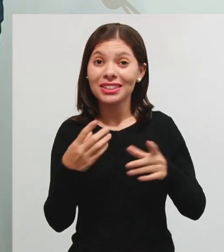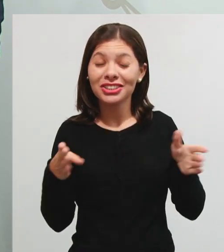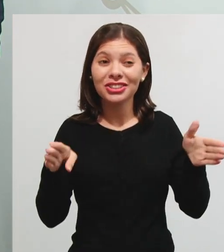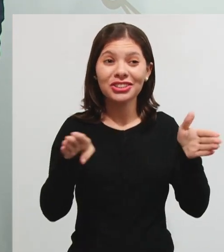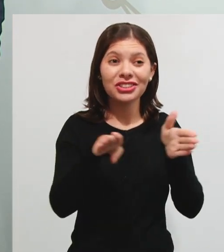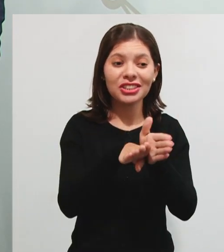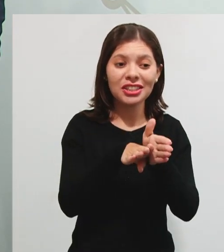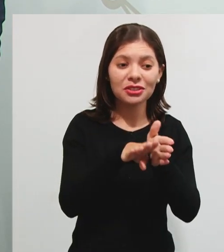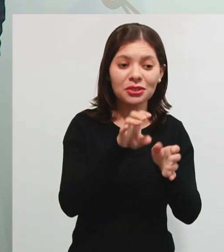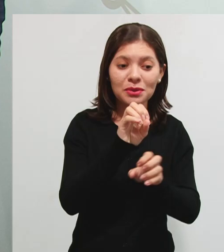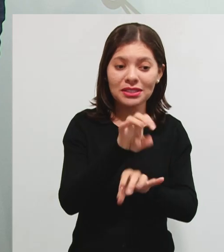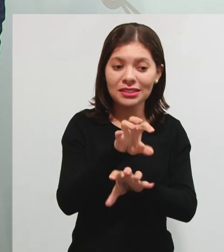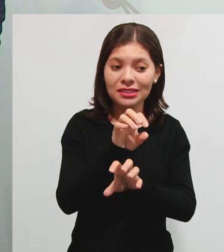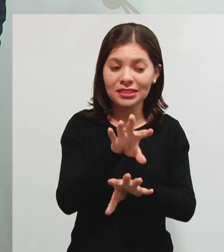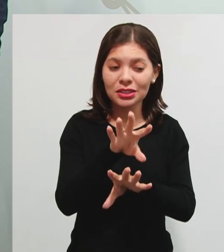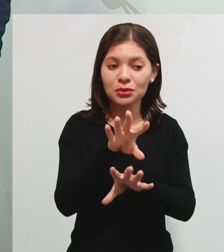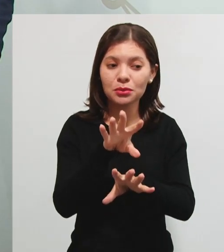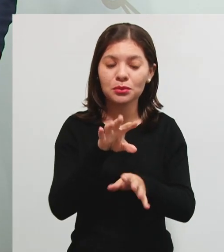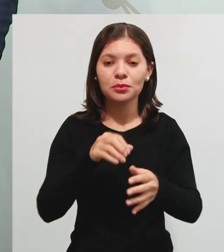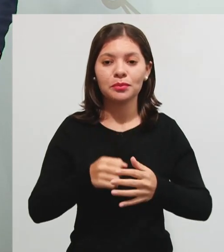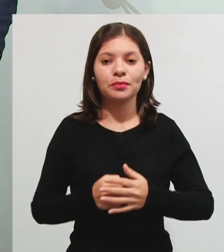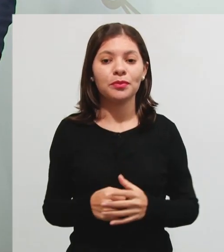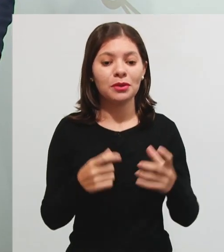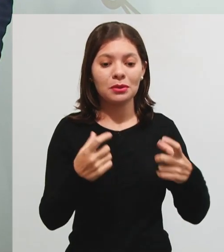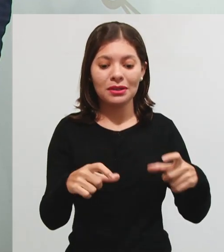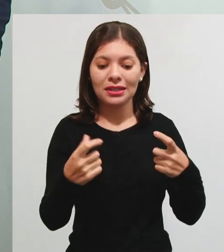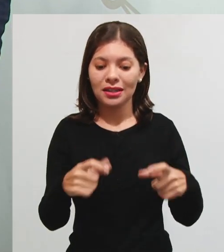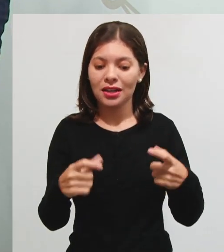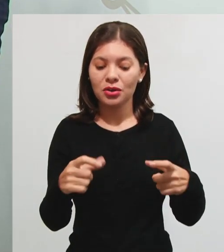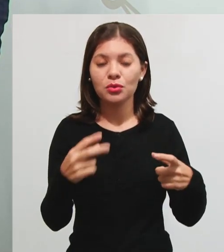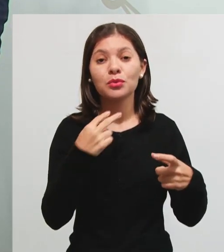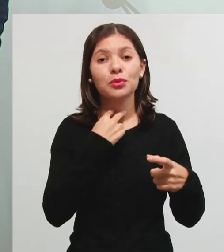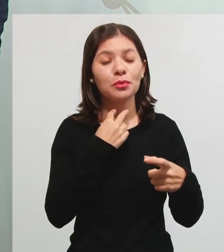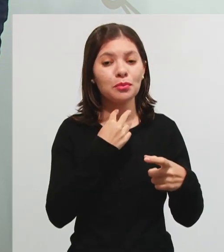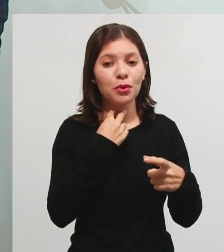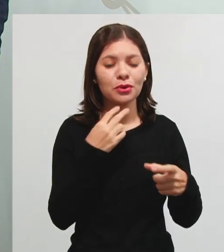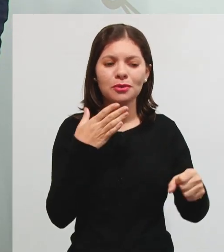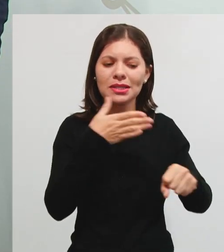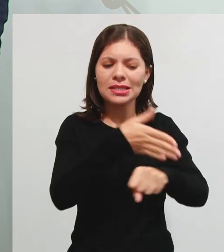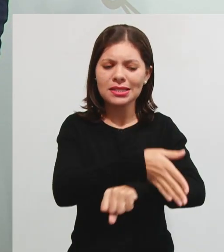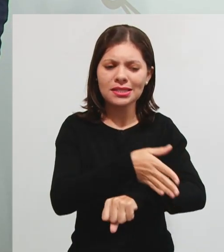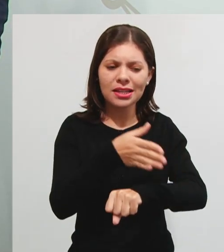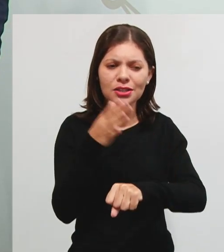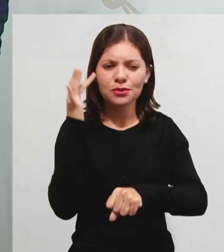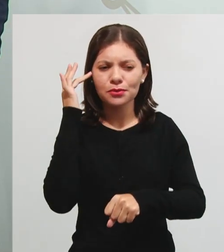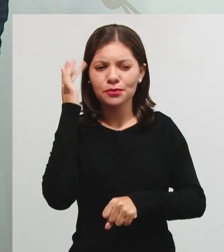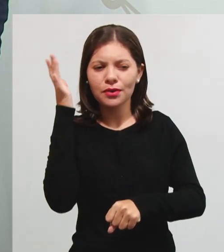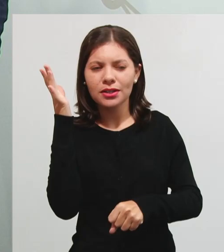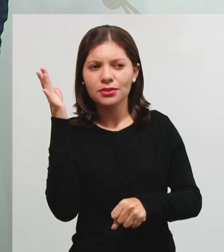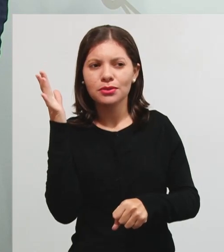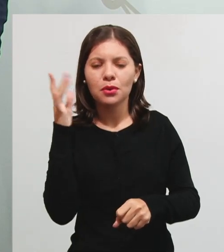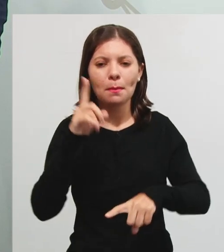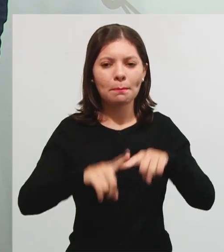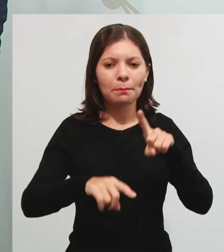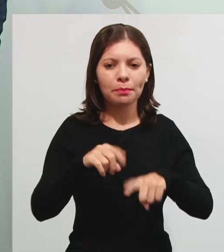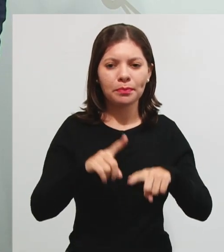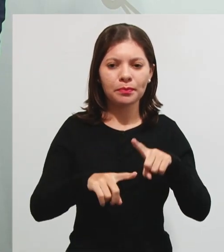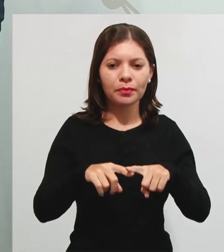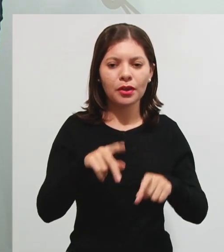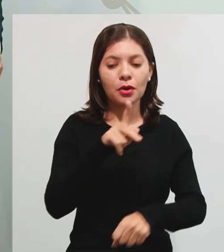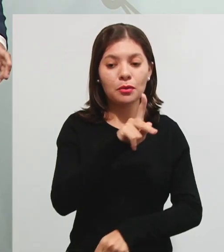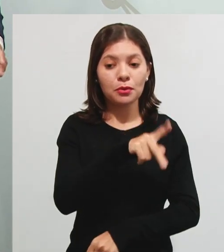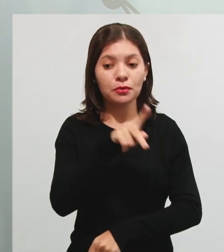que o ensino presencial não é capaz de alcançar, seja no acesso à facilidade de materiais, professores capacitados, ou mesmo a inclusão